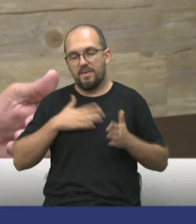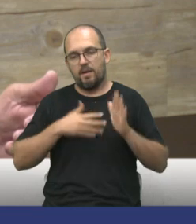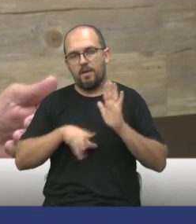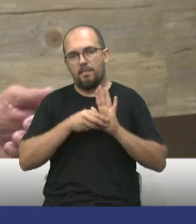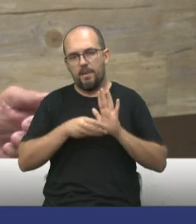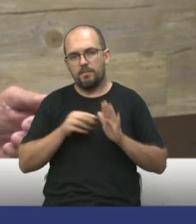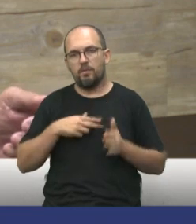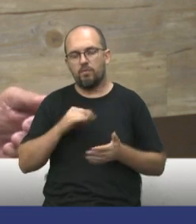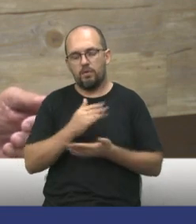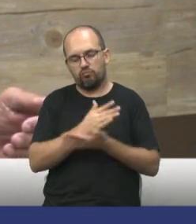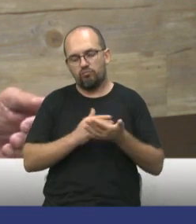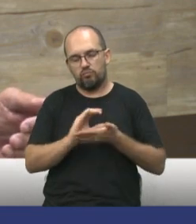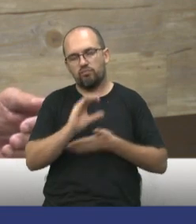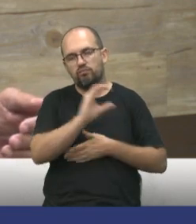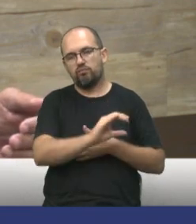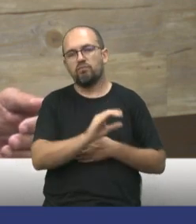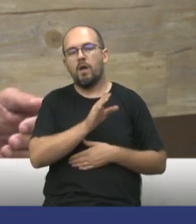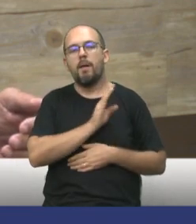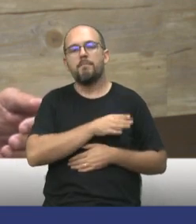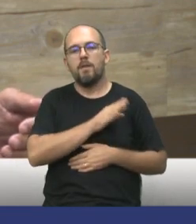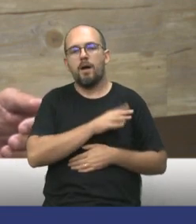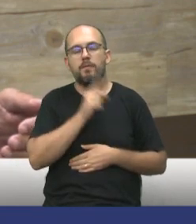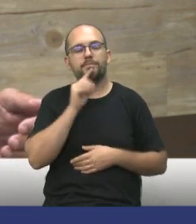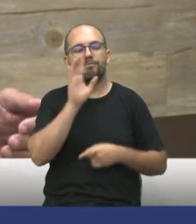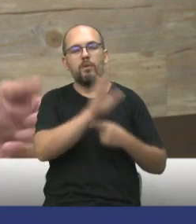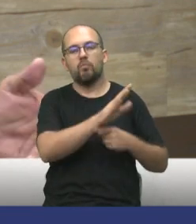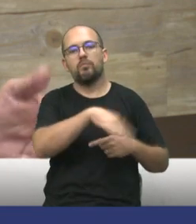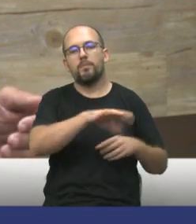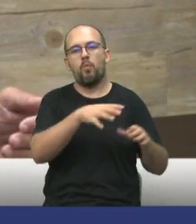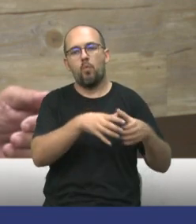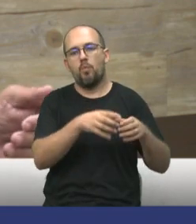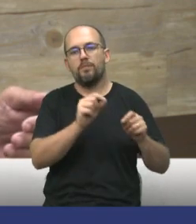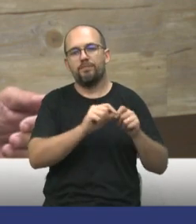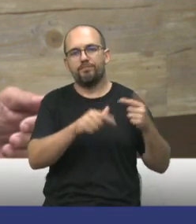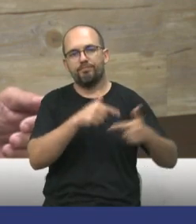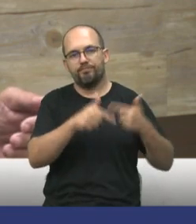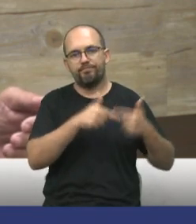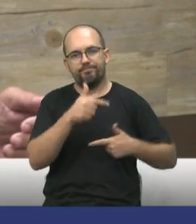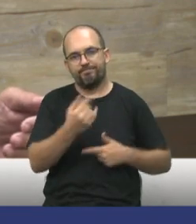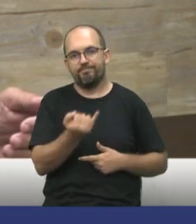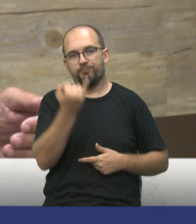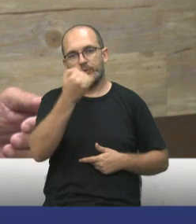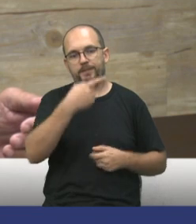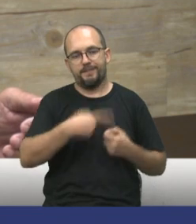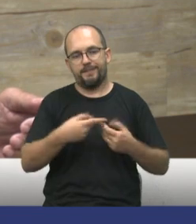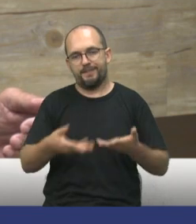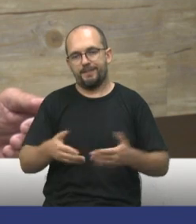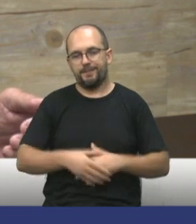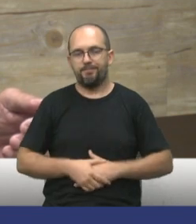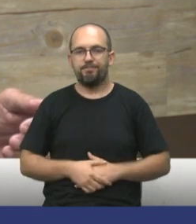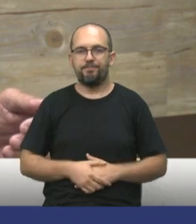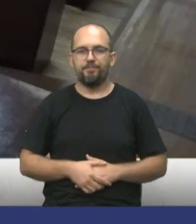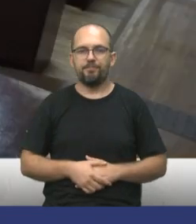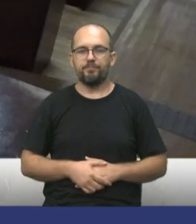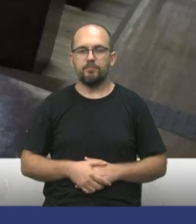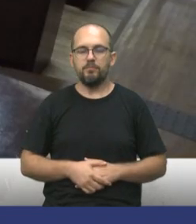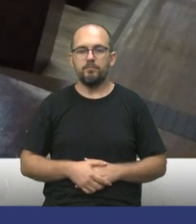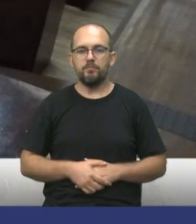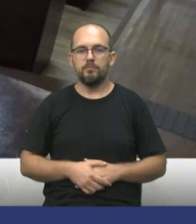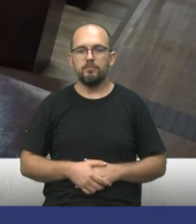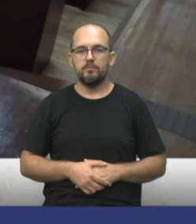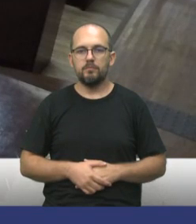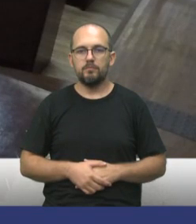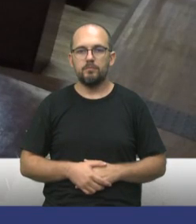emendas para a MAI, para que possa ajudar aquele pessoal a fazer esse trabalho tão vital para a nossa cidade.